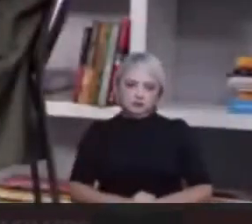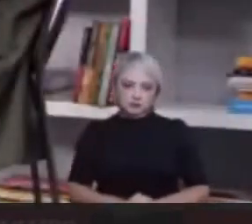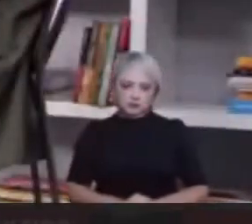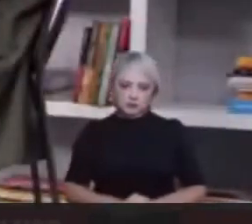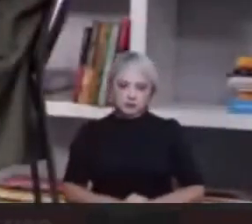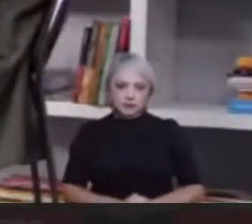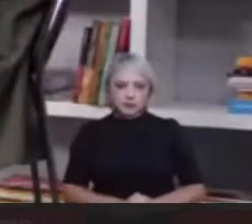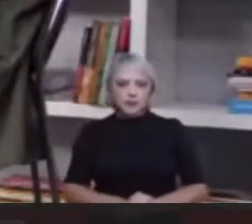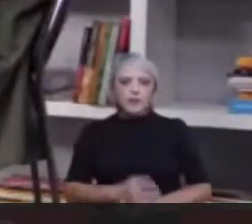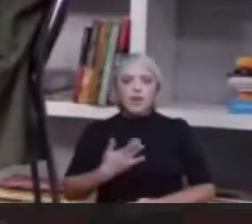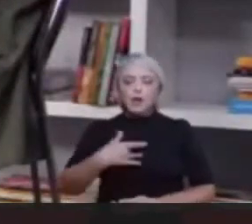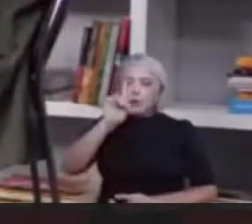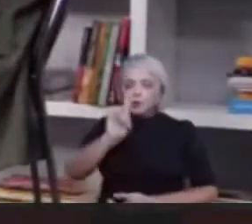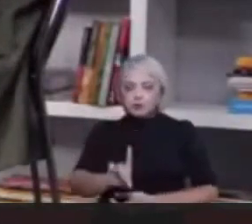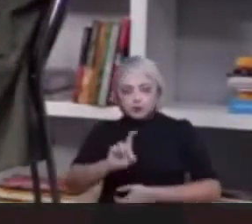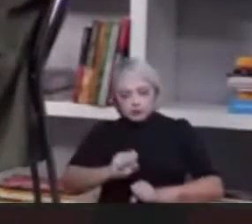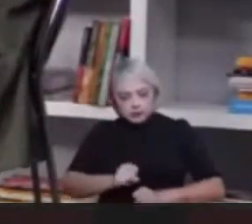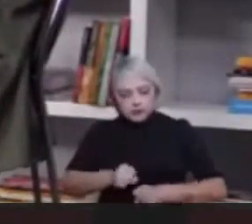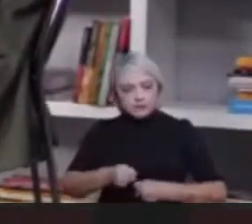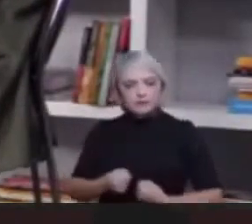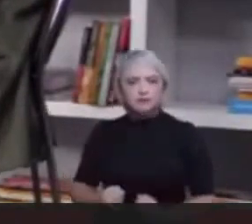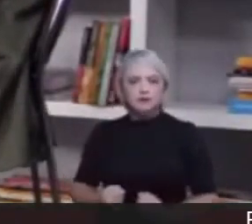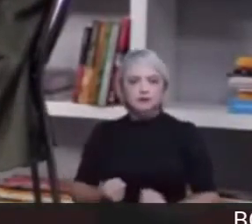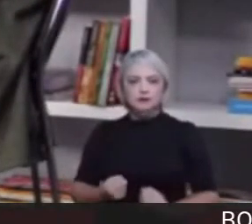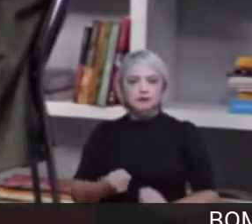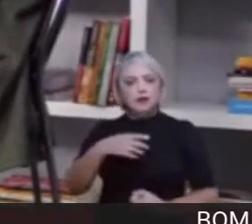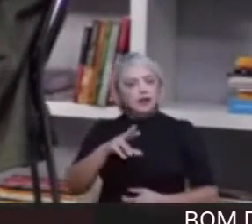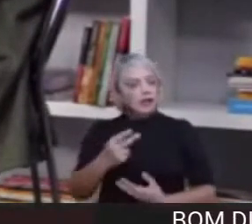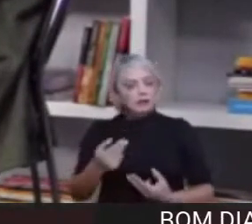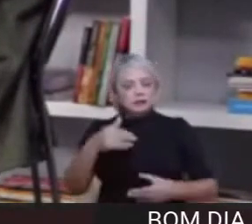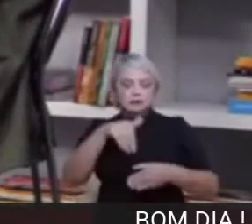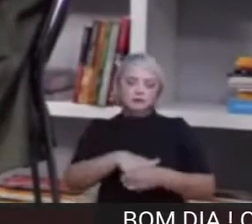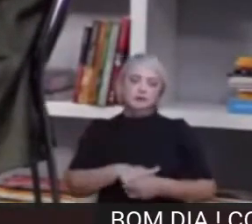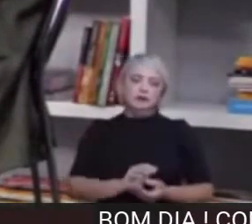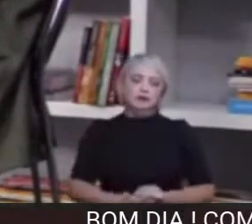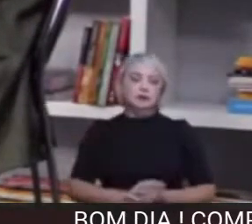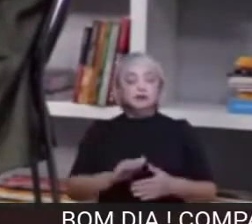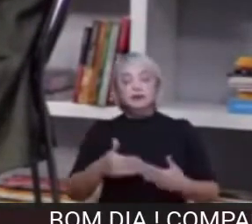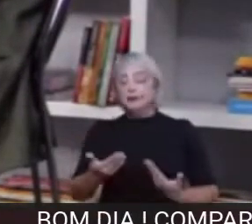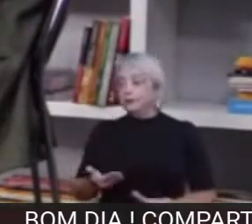de defesa. É assim que tem que votar. Então, meu cara, é o seguinte,